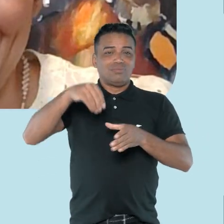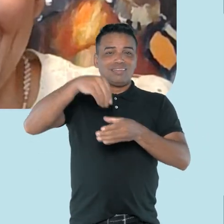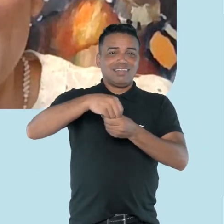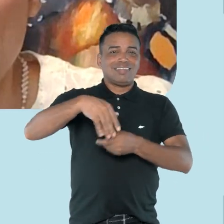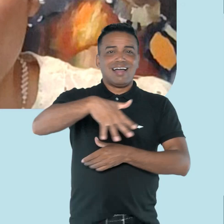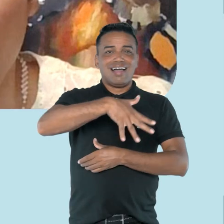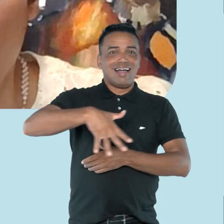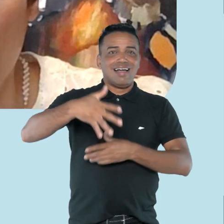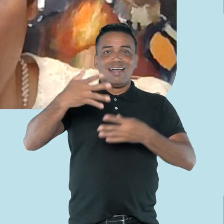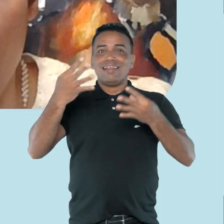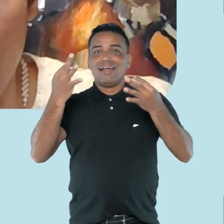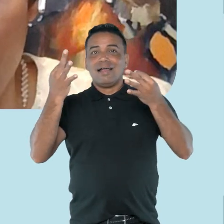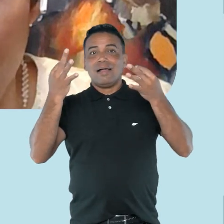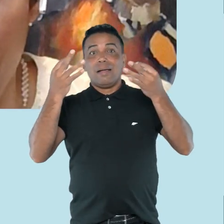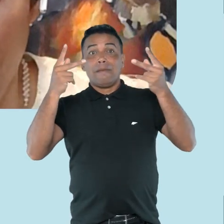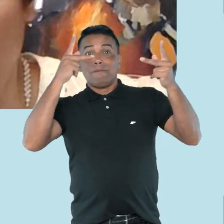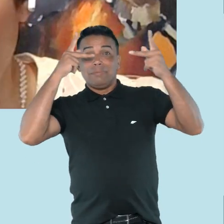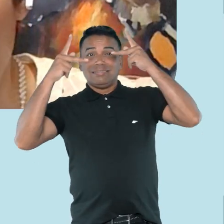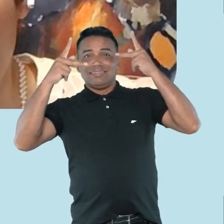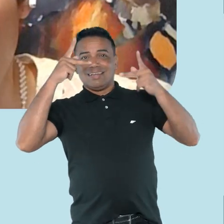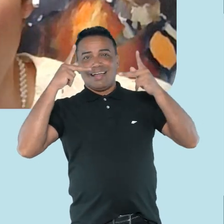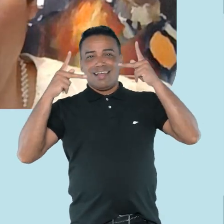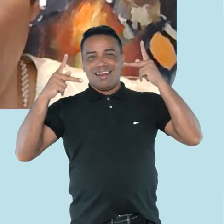meio psicanalítica, né? Muitas vezes a gente